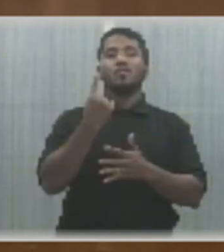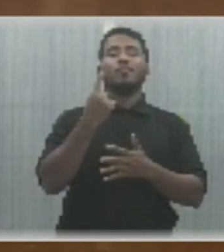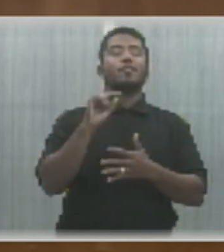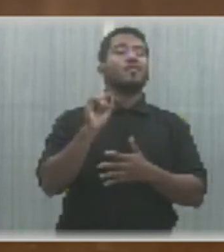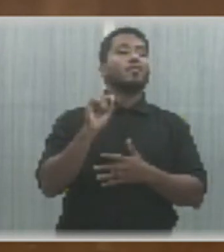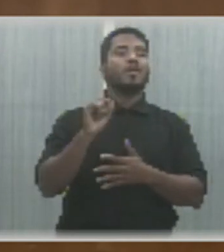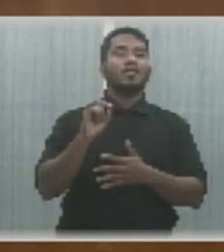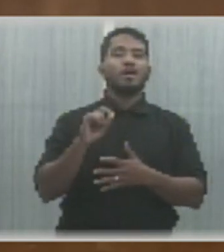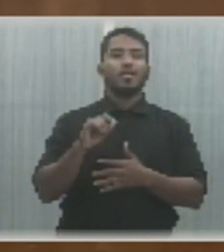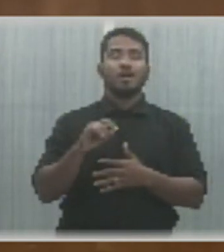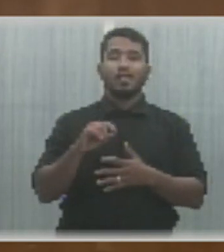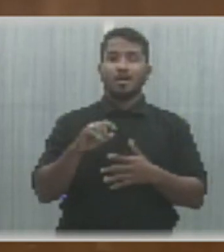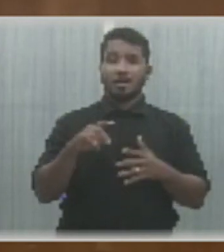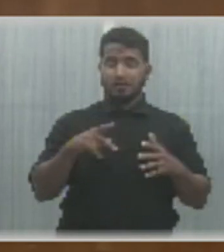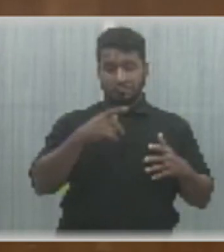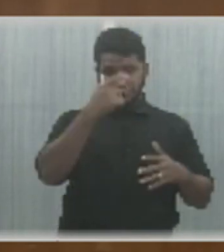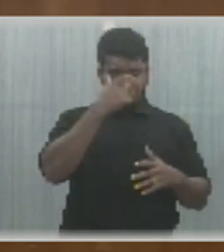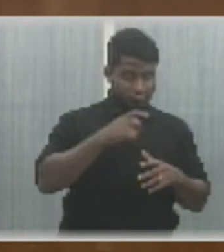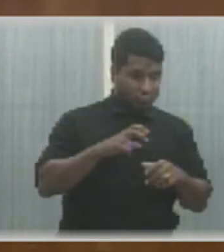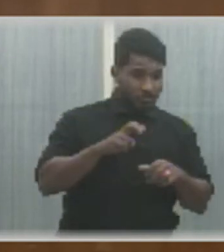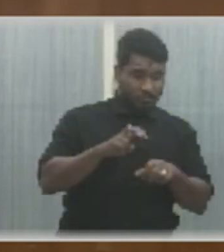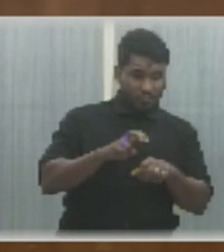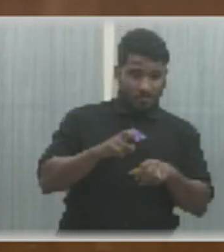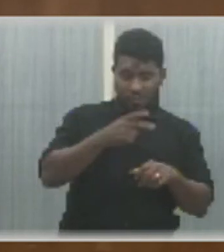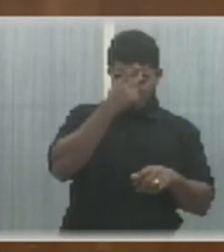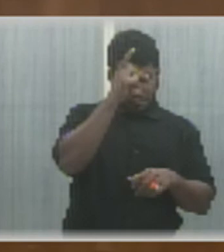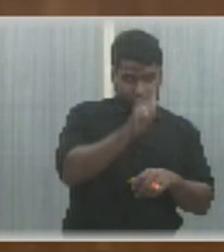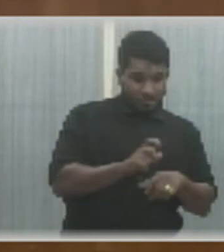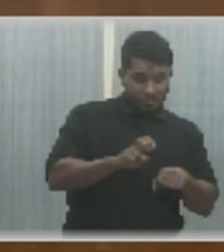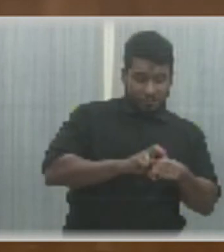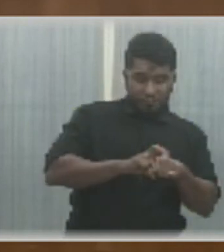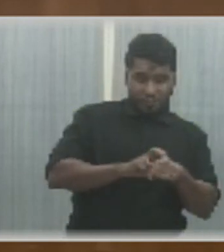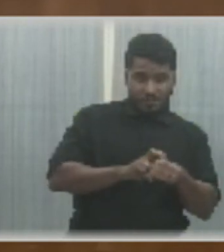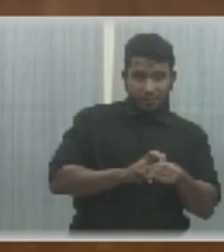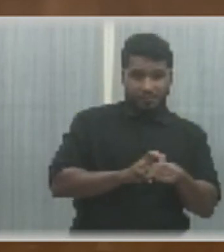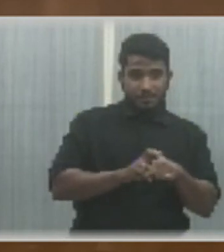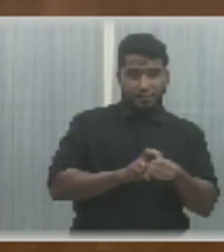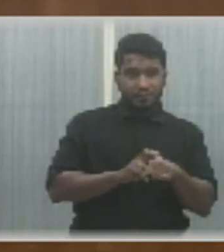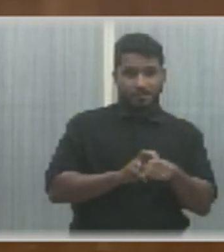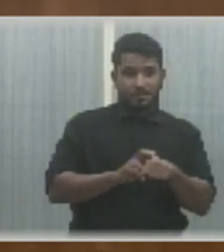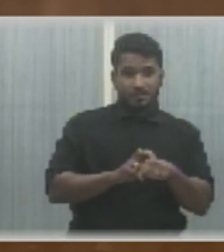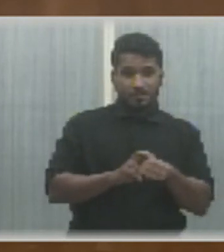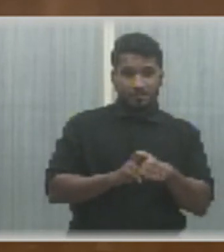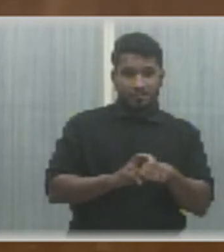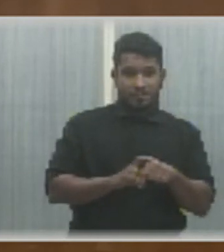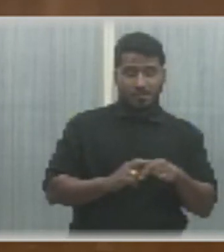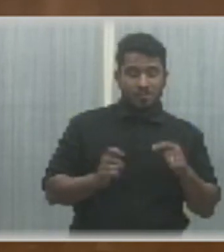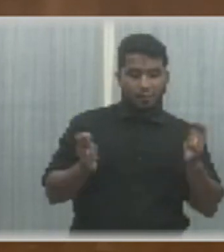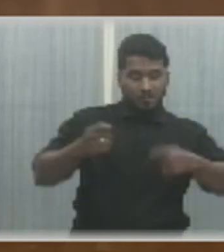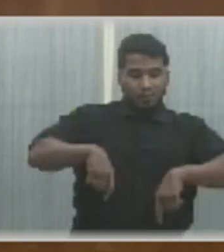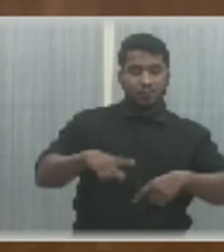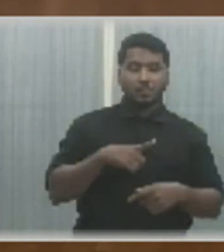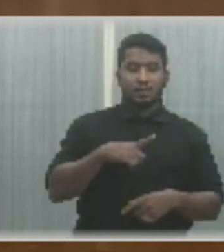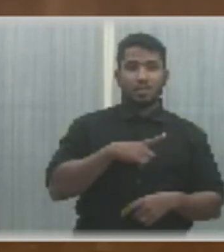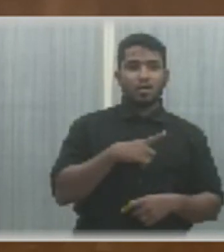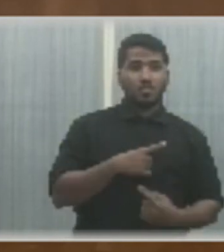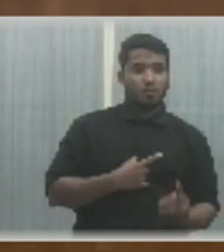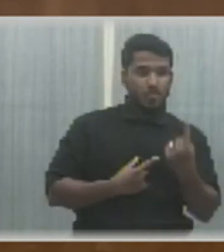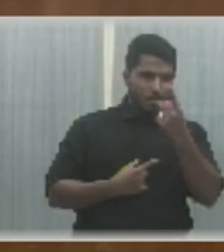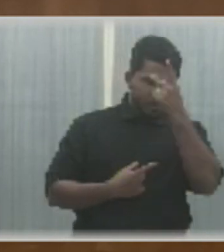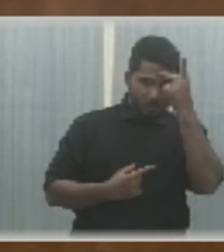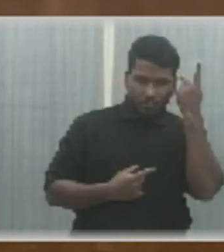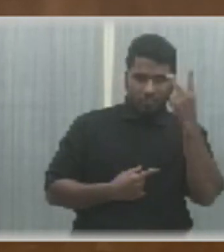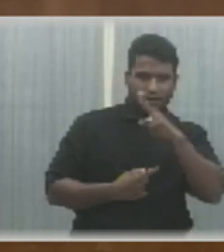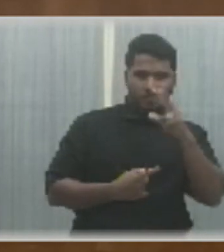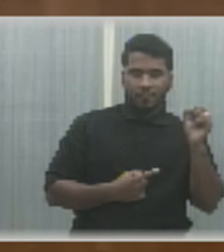projeto Agente Verde, ele institui ali a possibilidade de ter um agente que vai